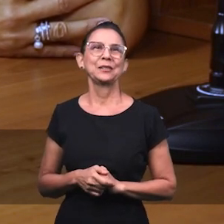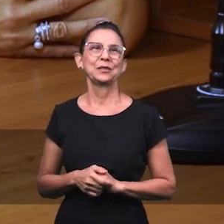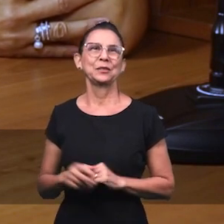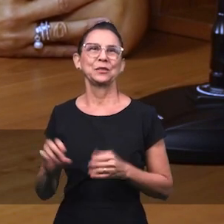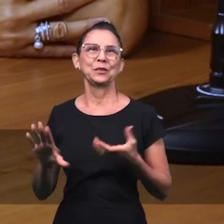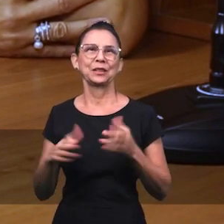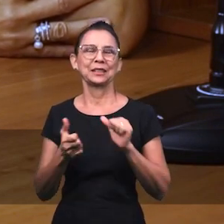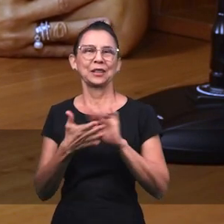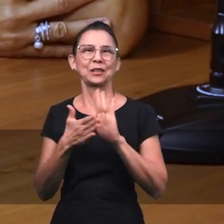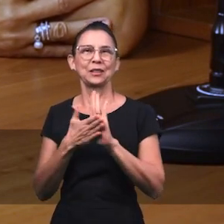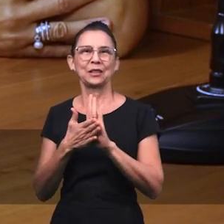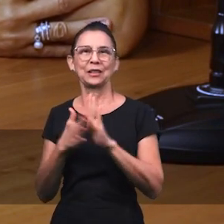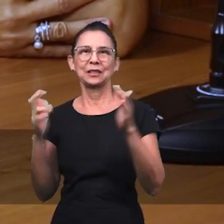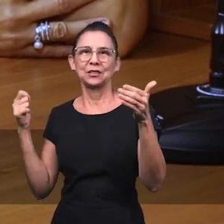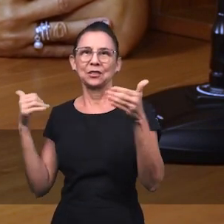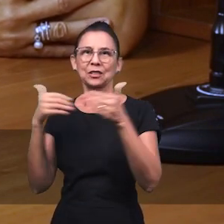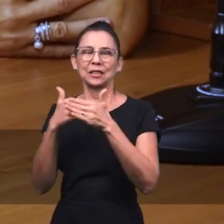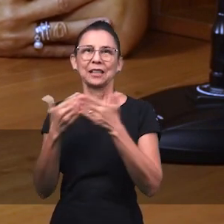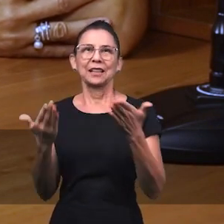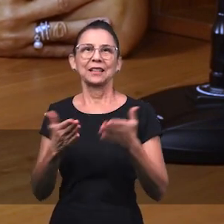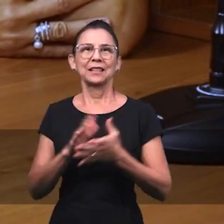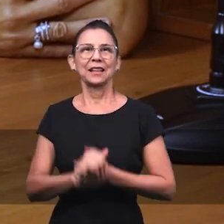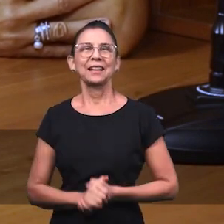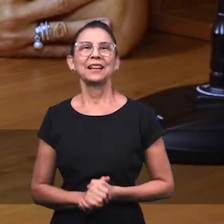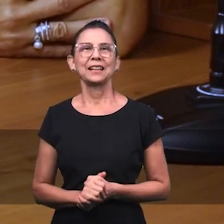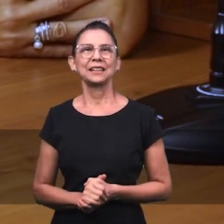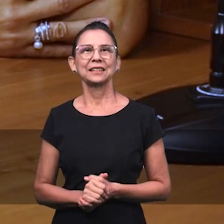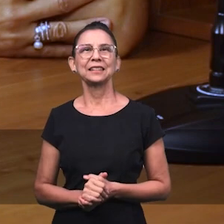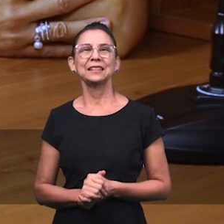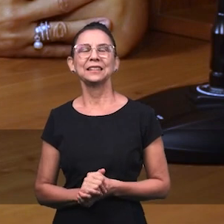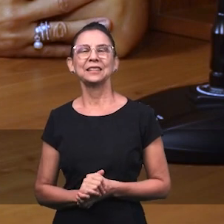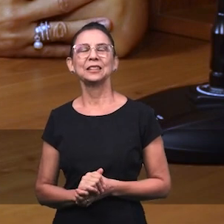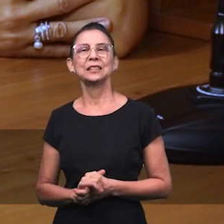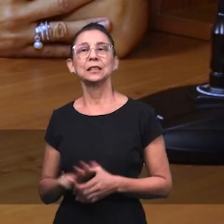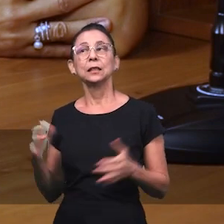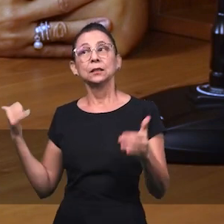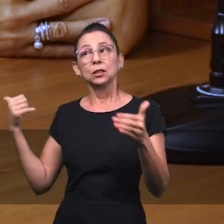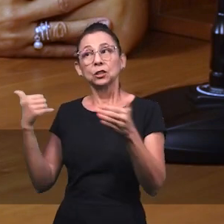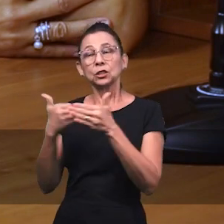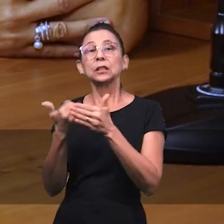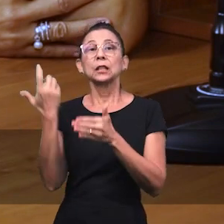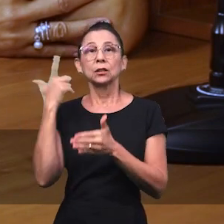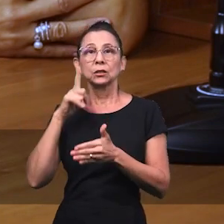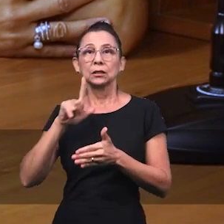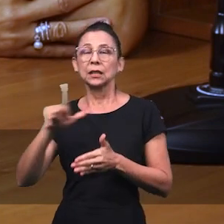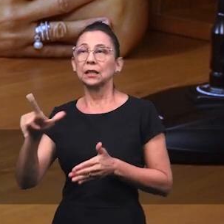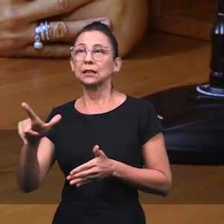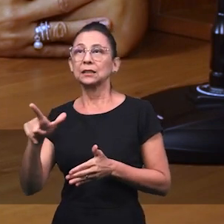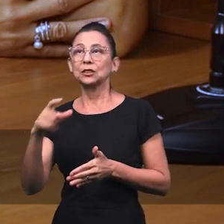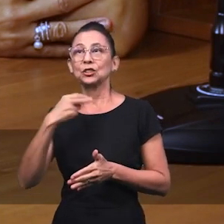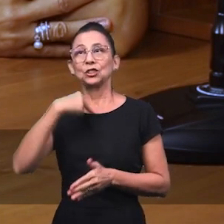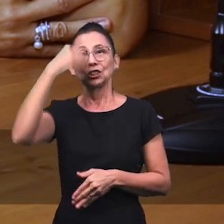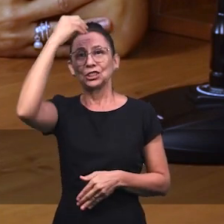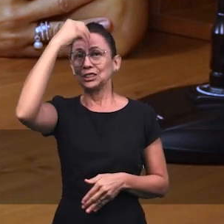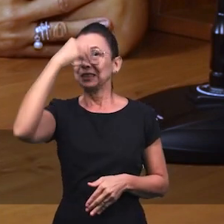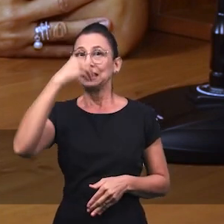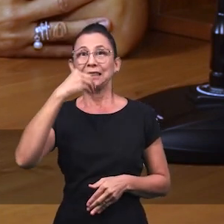louvor. Já cheguei até aqui. Ótimo. Já cheguei até aqui. Eu não posso